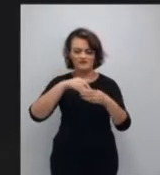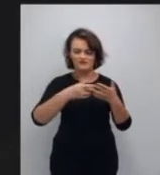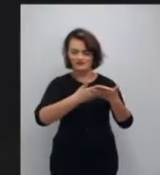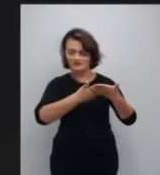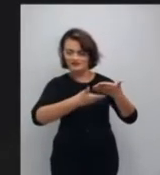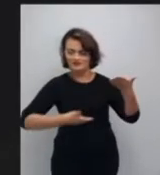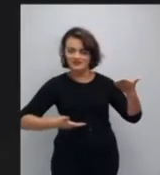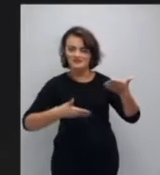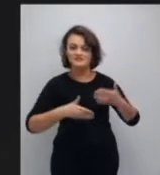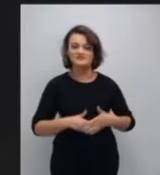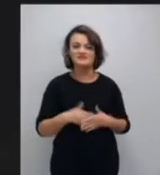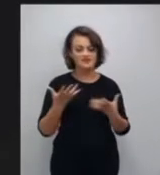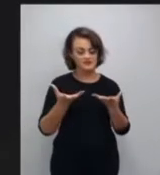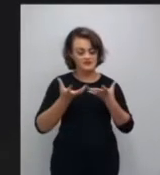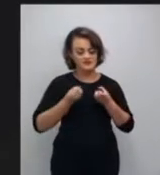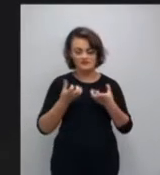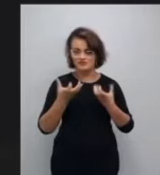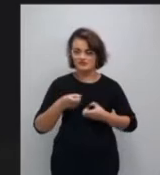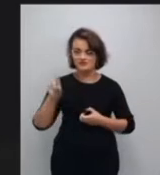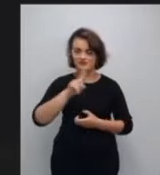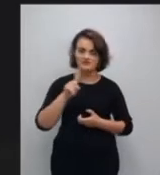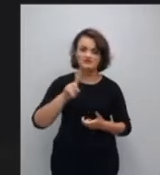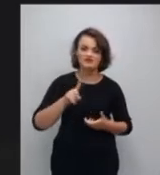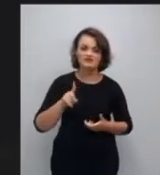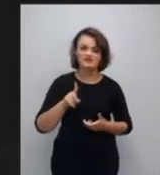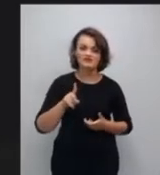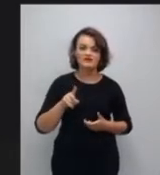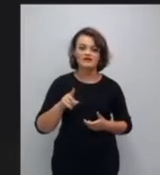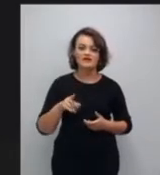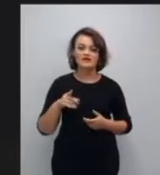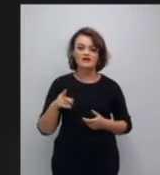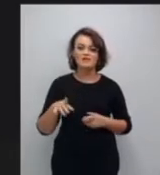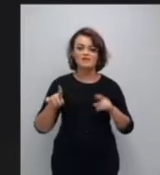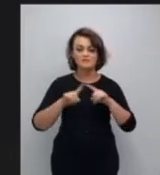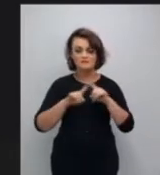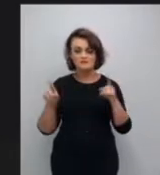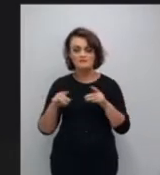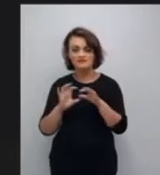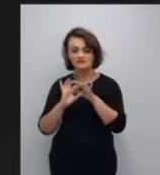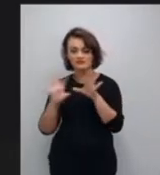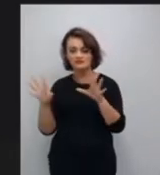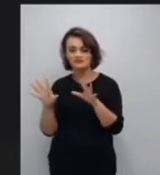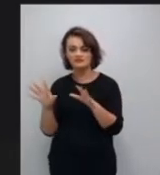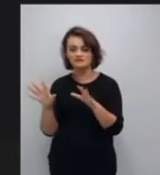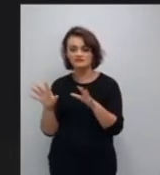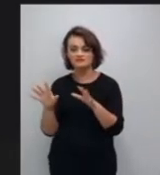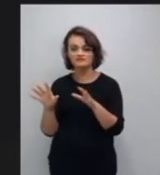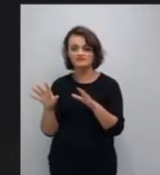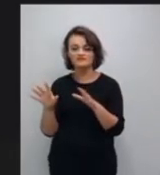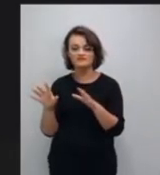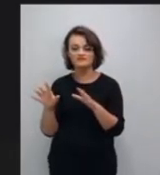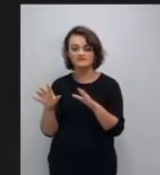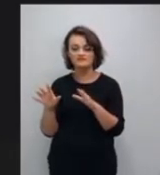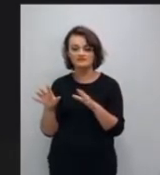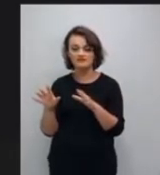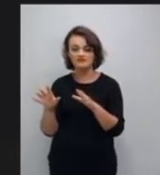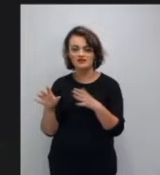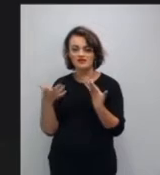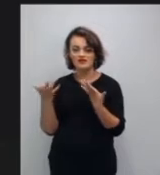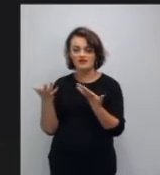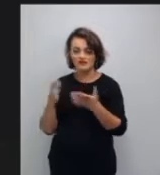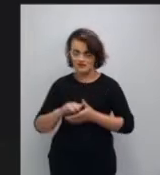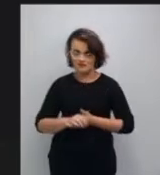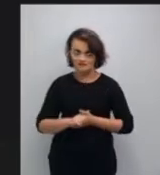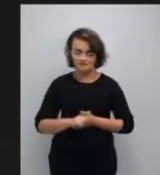Villas Bôas Cueva destacou que a jurisprudência do tribunal considera que o uso de obra artística Depende de autorização expressa e